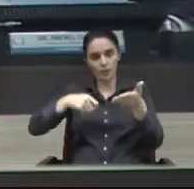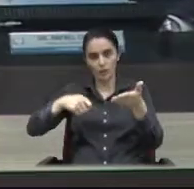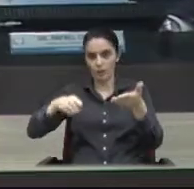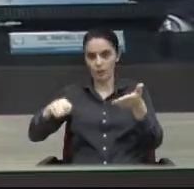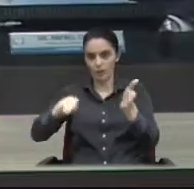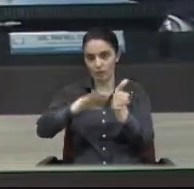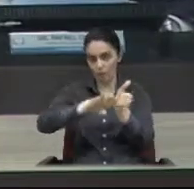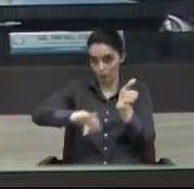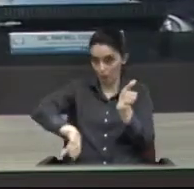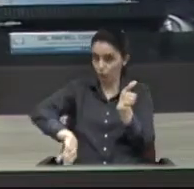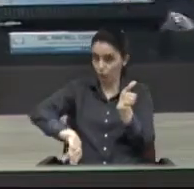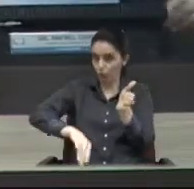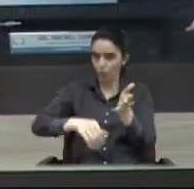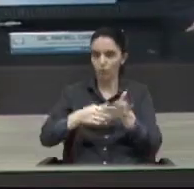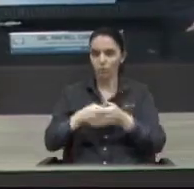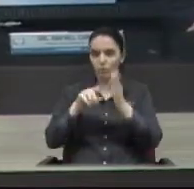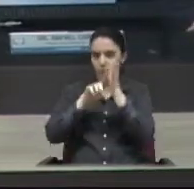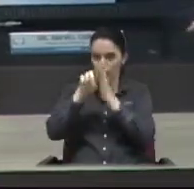retirada